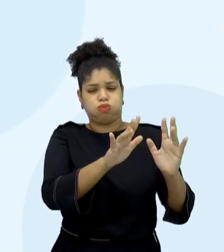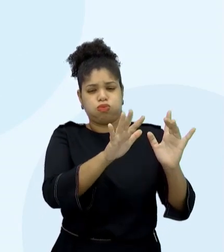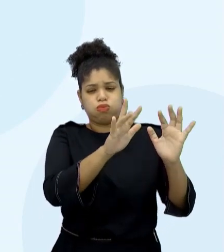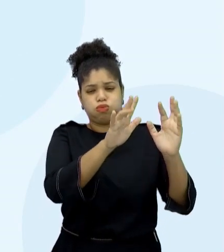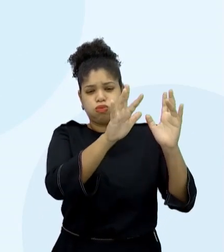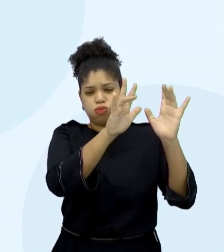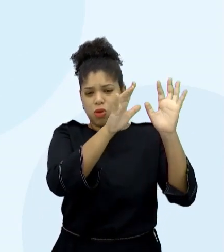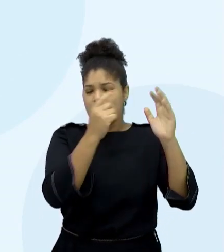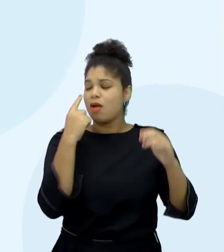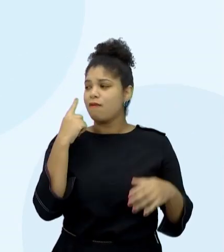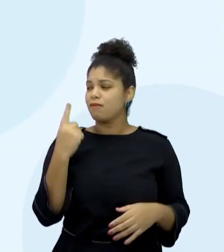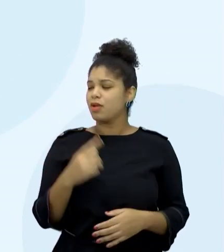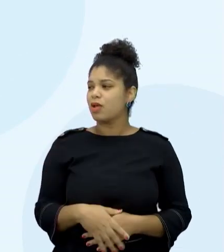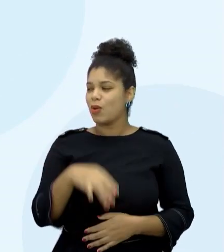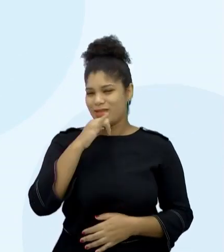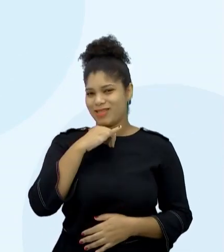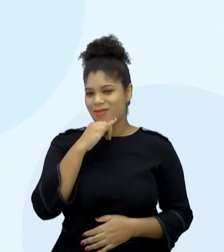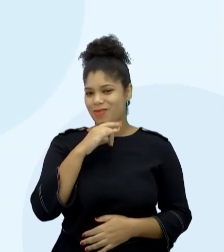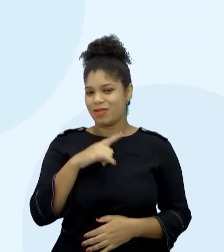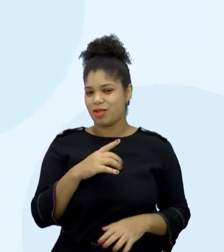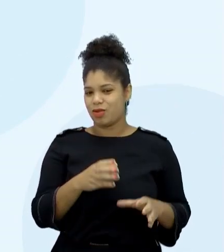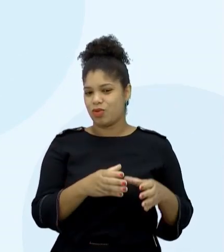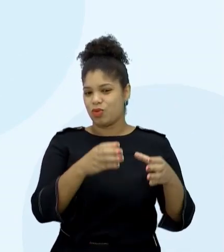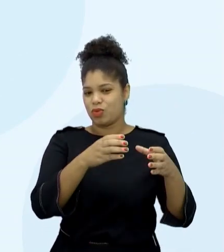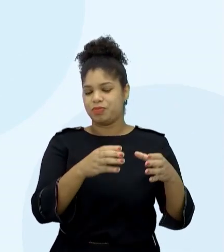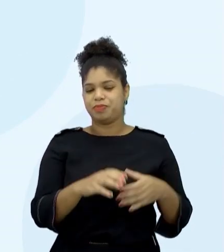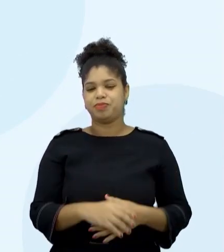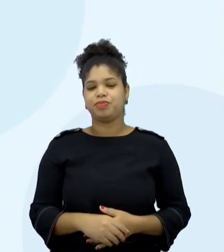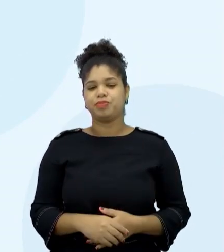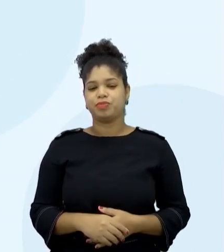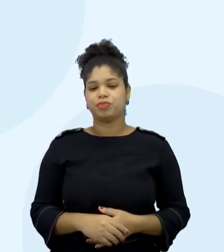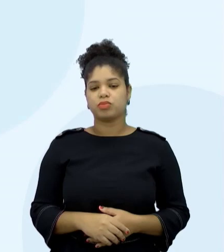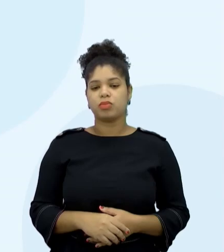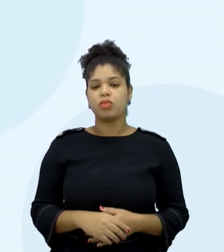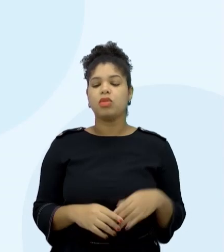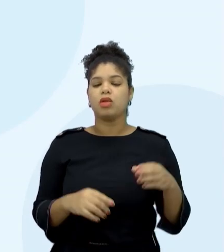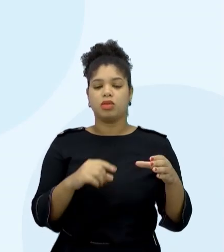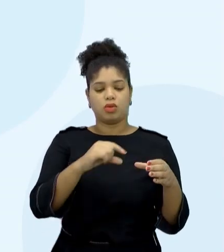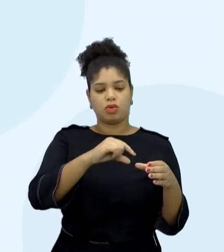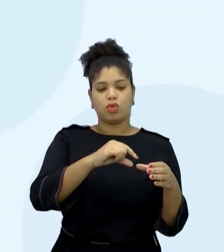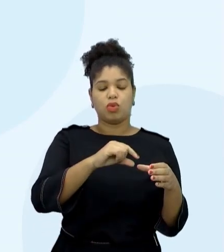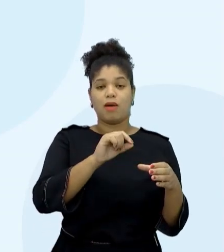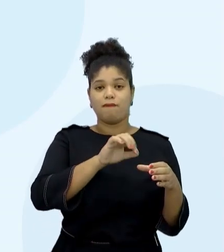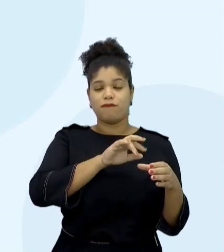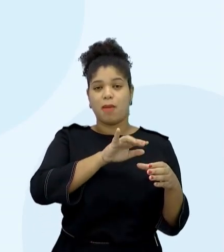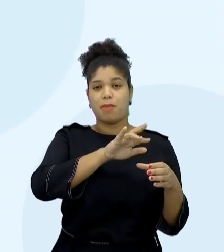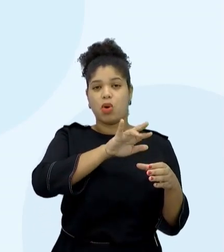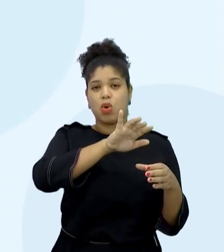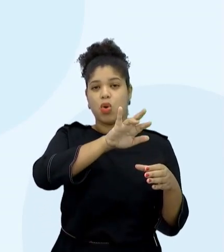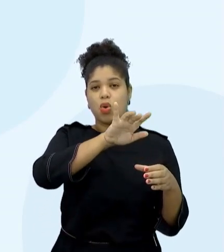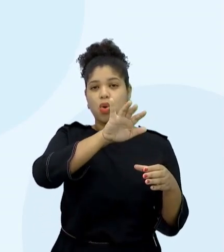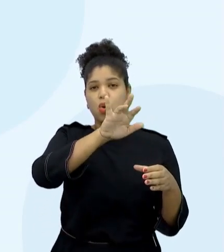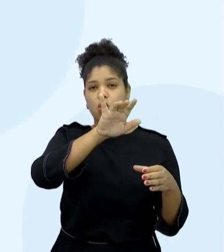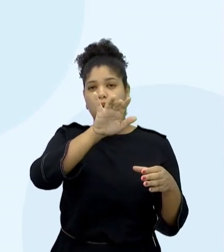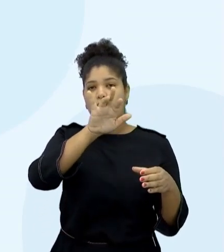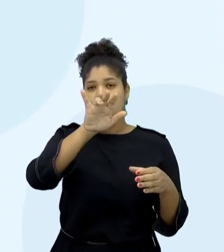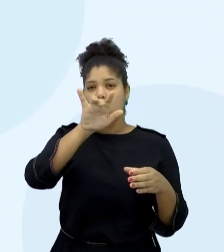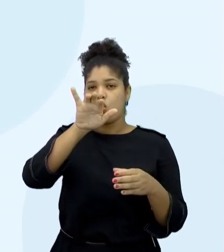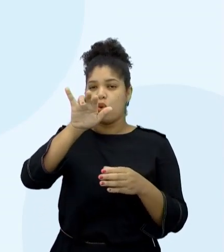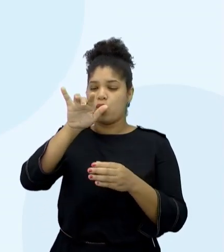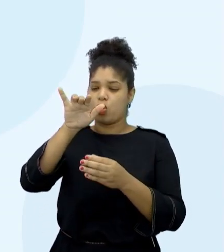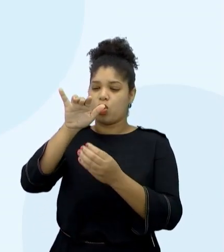está demonstrado aí para você num dispositivo, olha lá. Aí ele passa por um condensador, esse vapor, e aí nesse